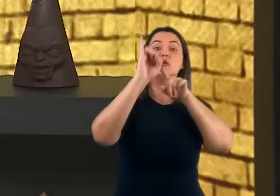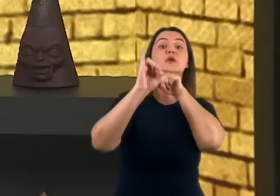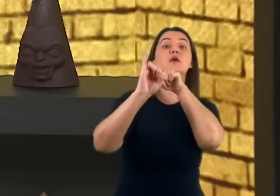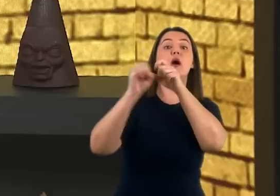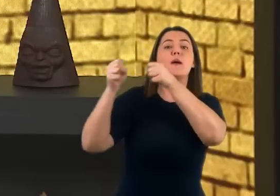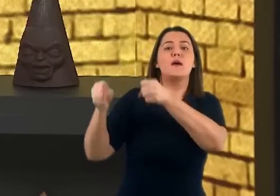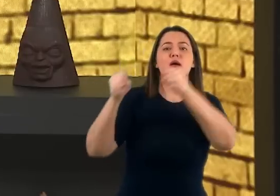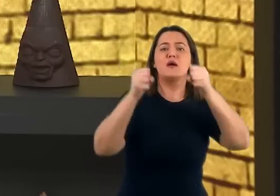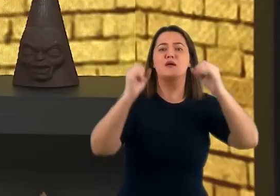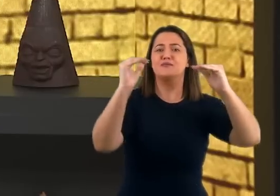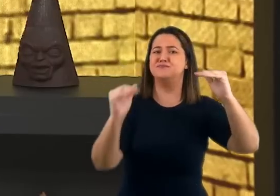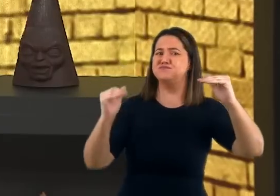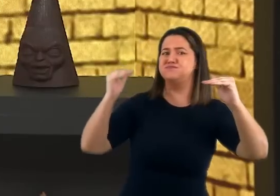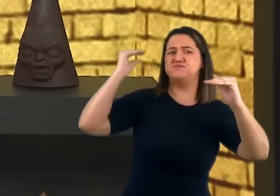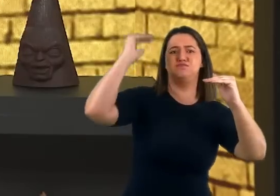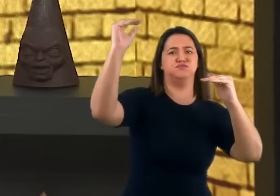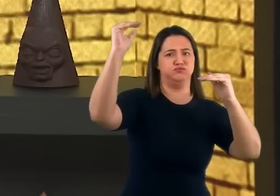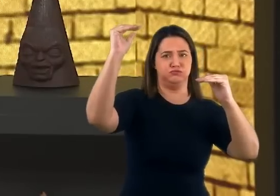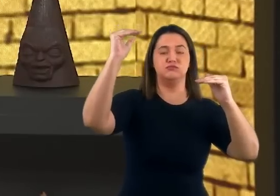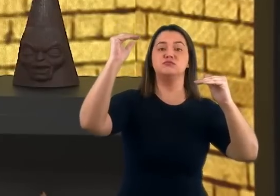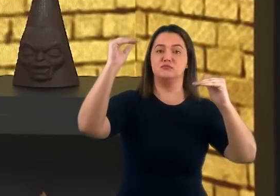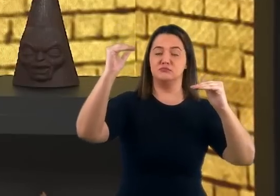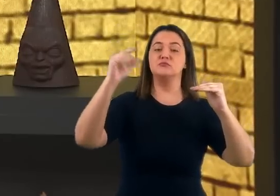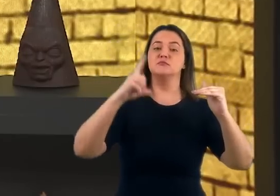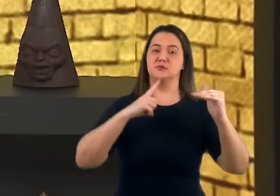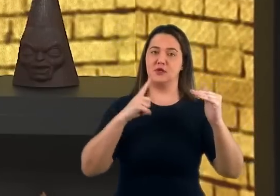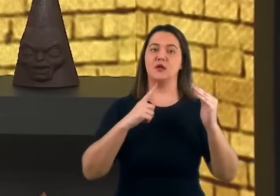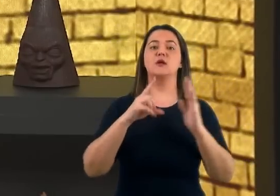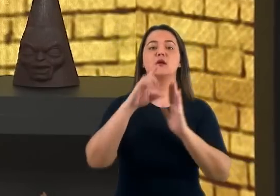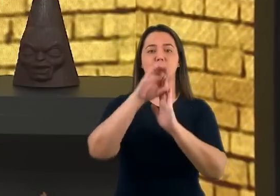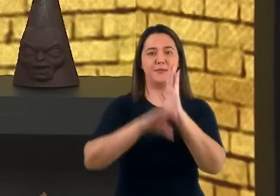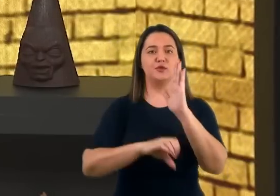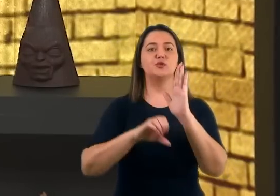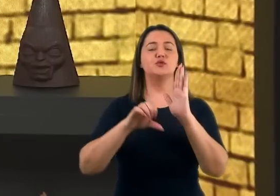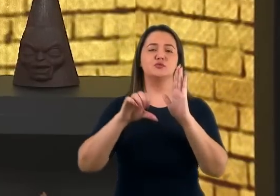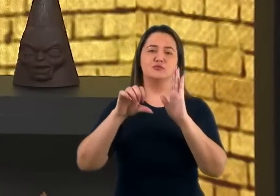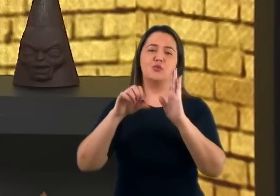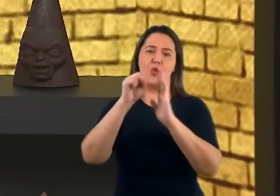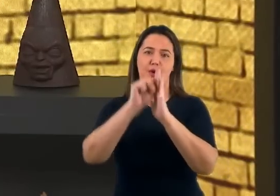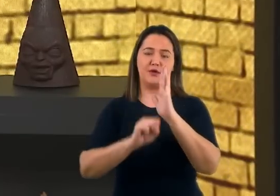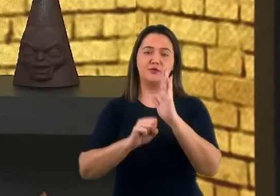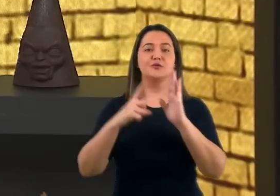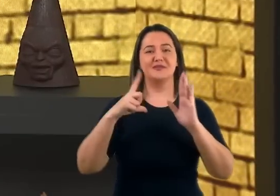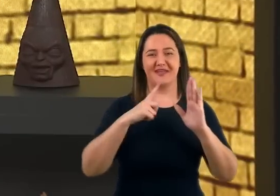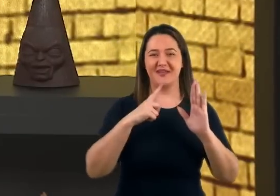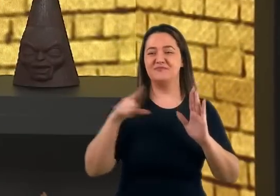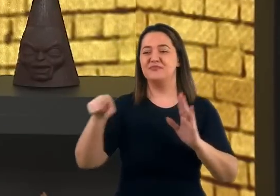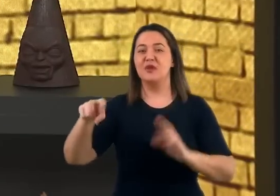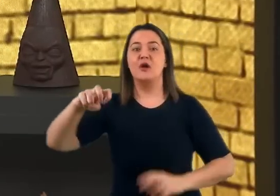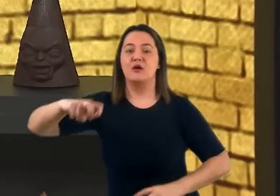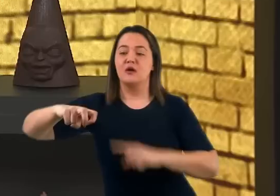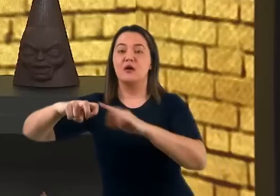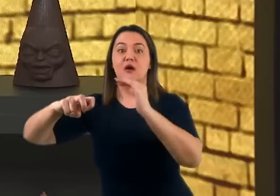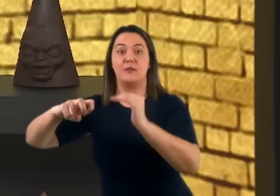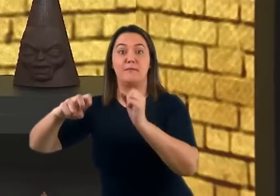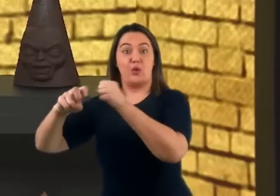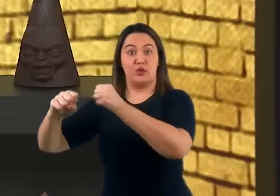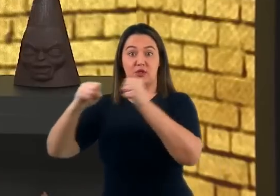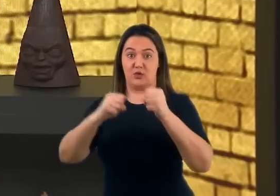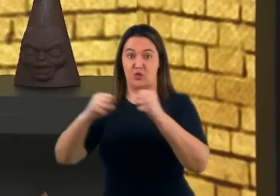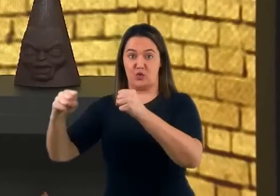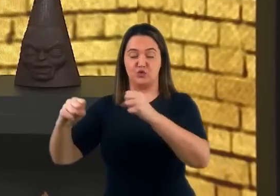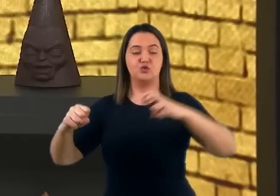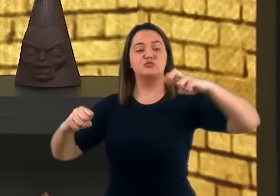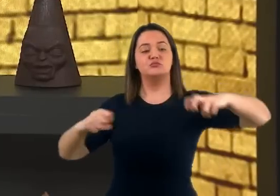Daniel capítulo 8, versículo 9. Esse detalhe de grande, muito grande e excessivamente grande é